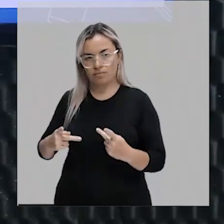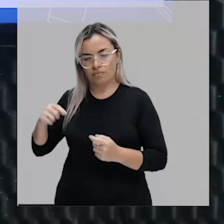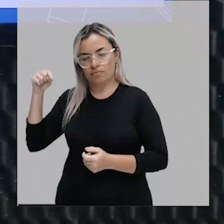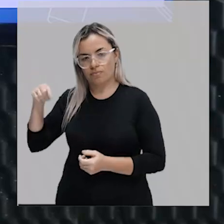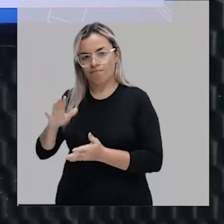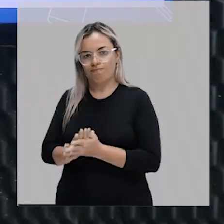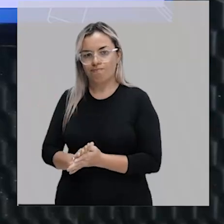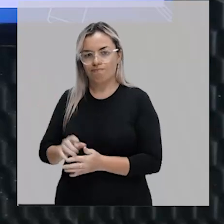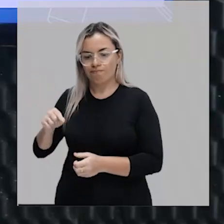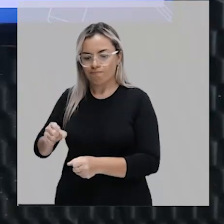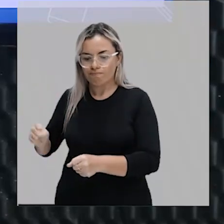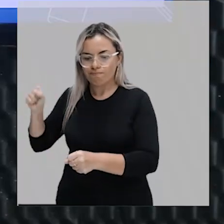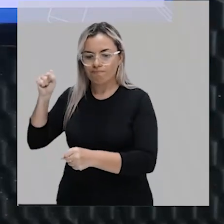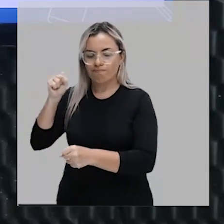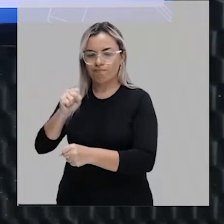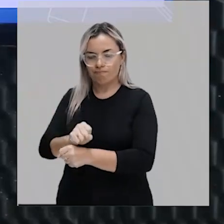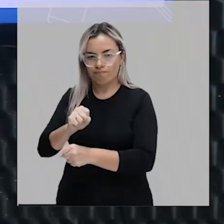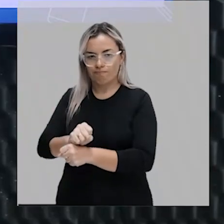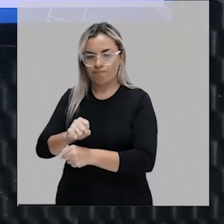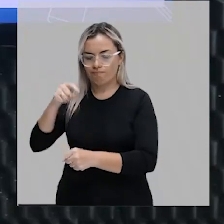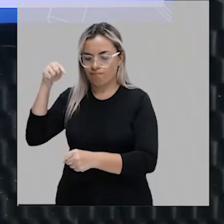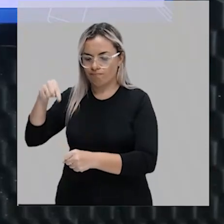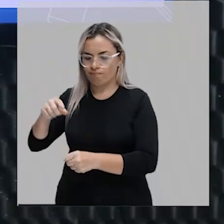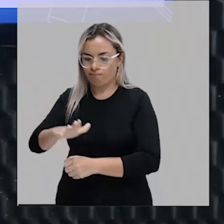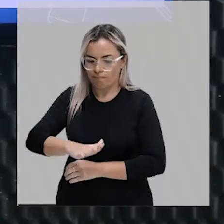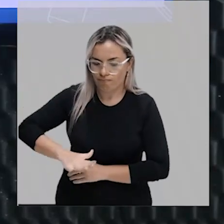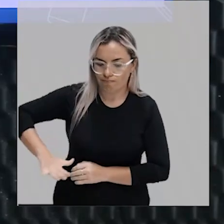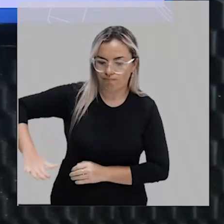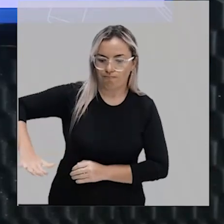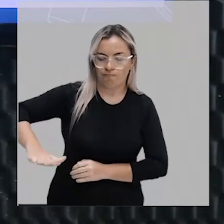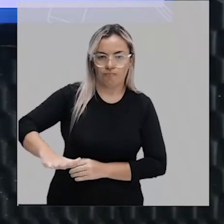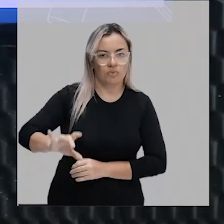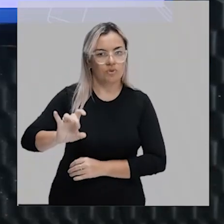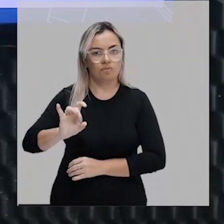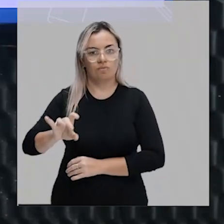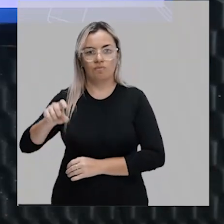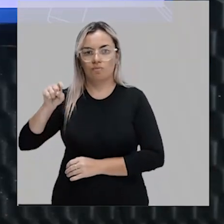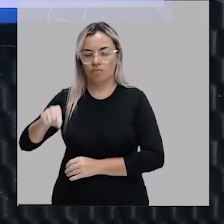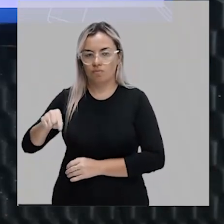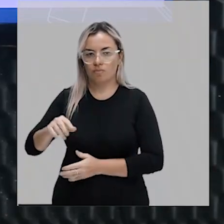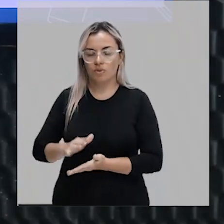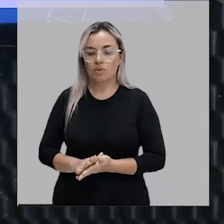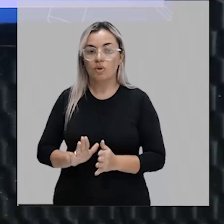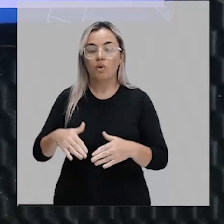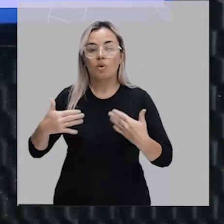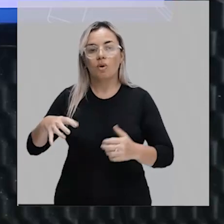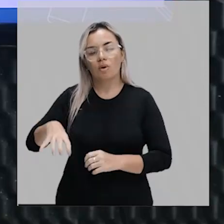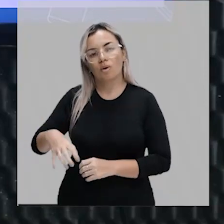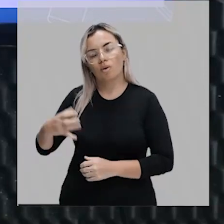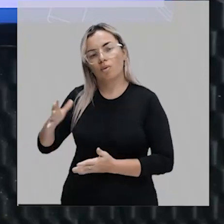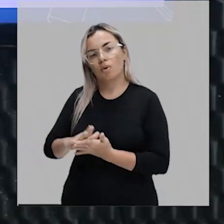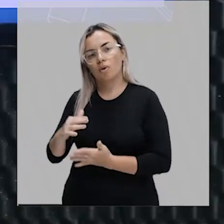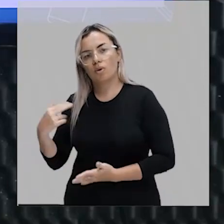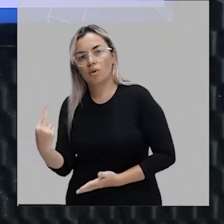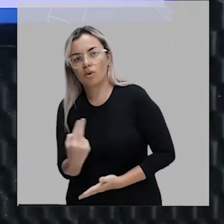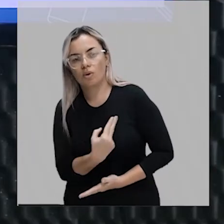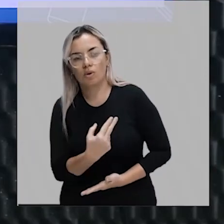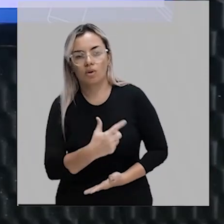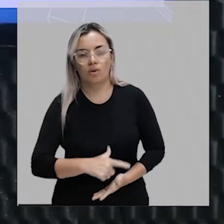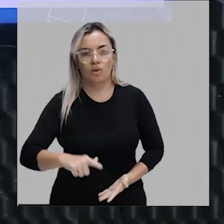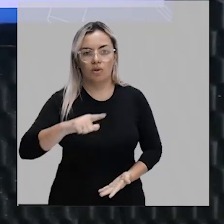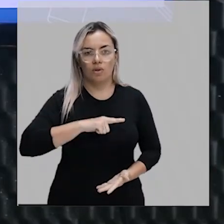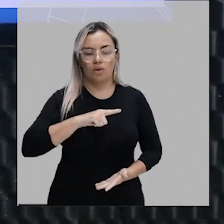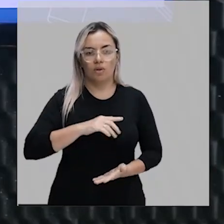se sedentarizam, eles ocupam um local fixo, o que ocorre? Nós teremos